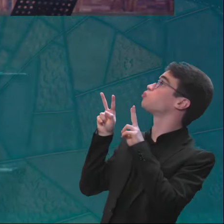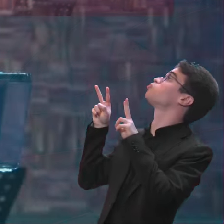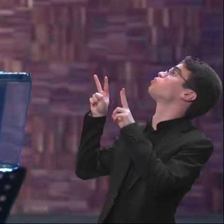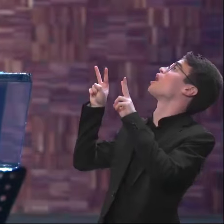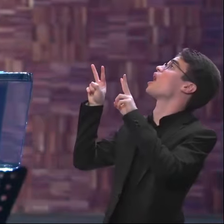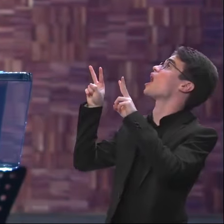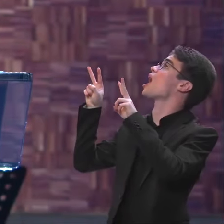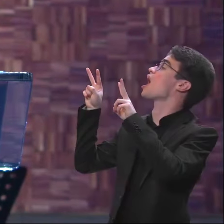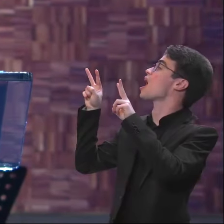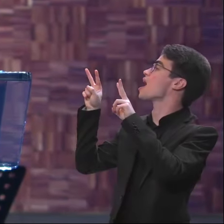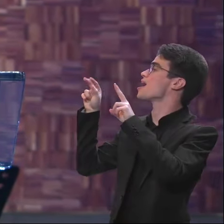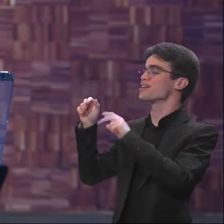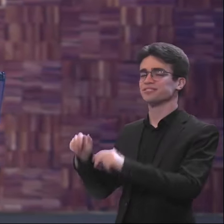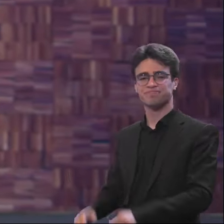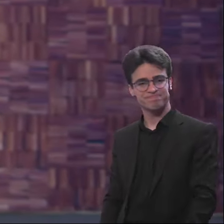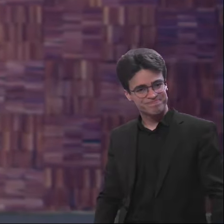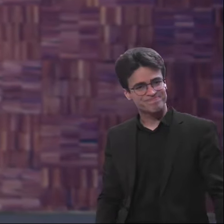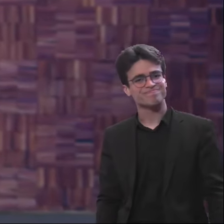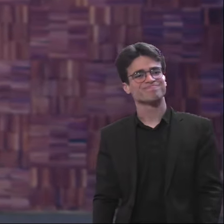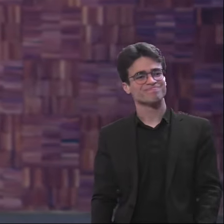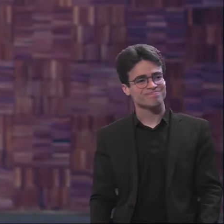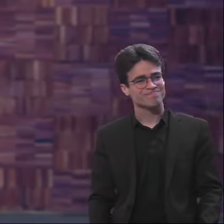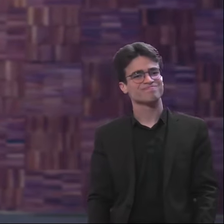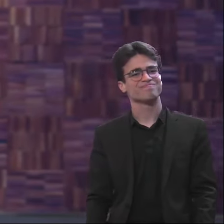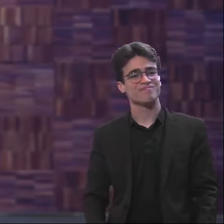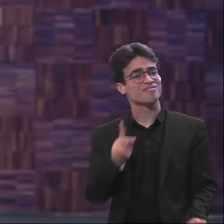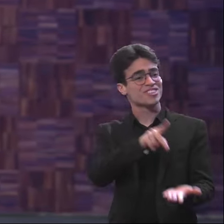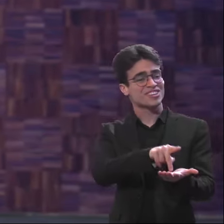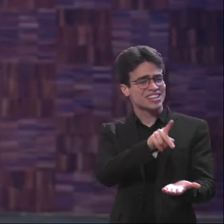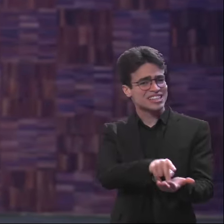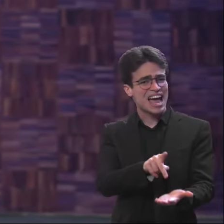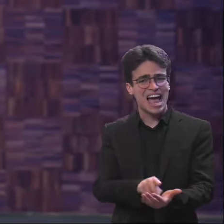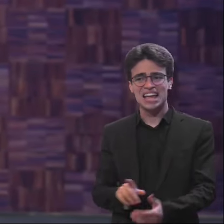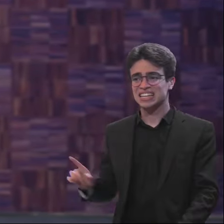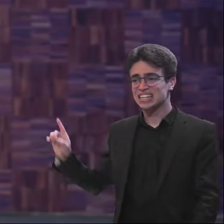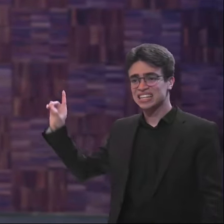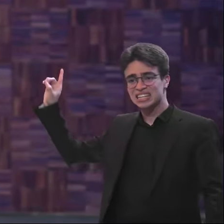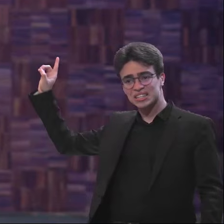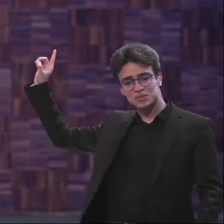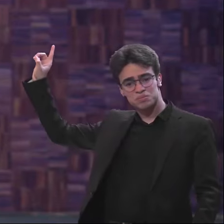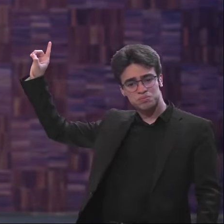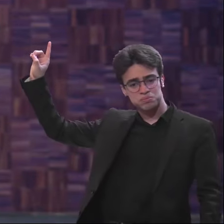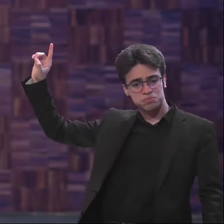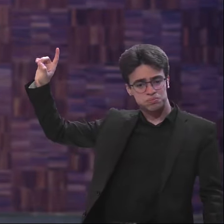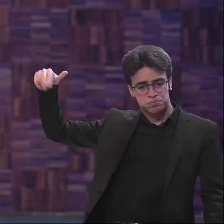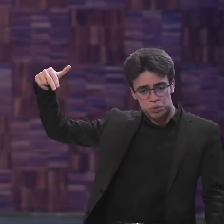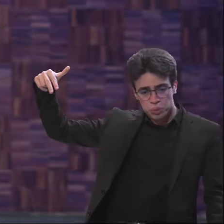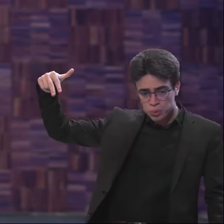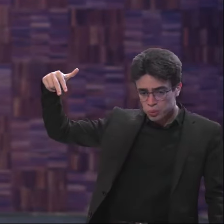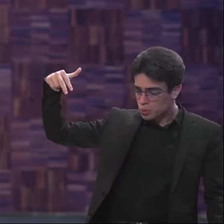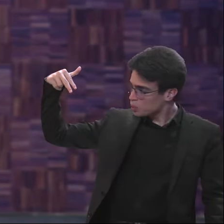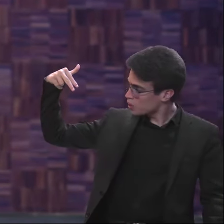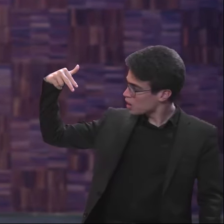Ah, presença de Deus, os encontros com Deus elevam os nossos olhos.